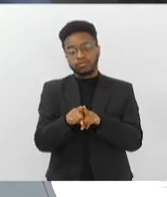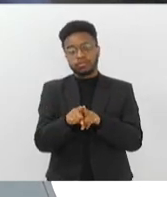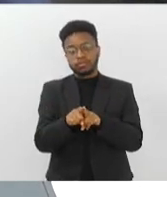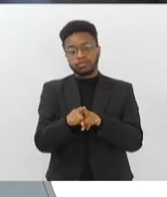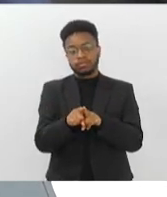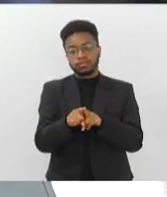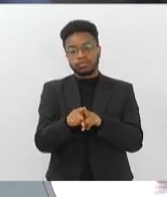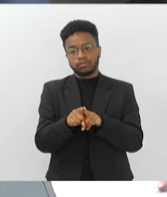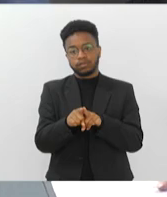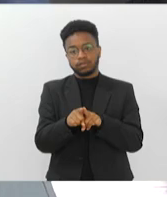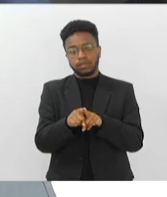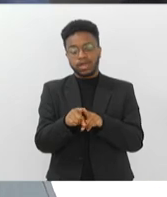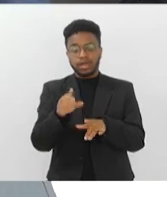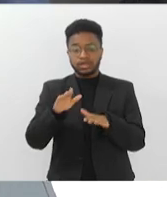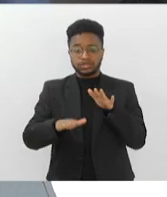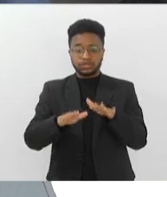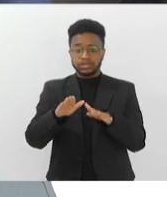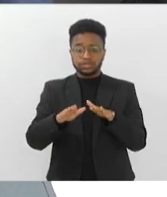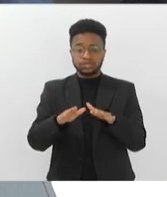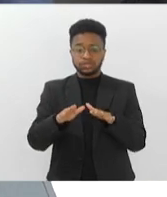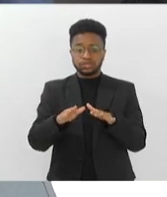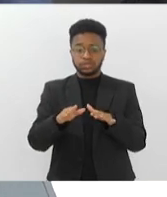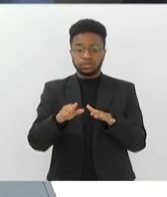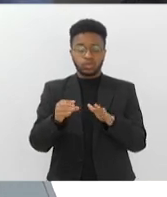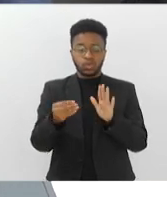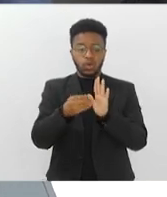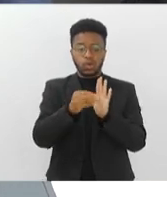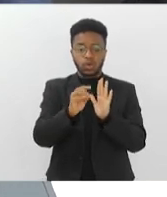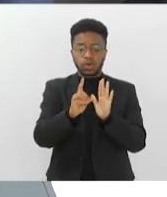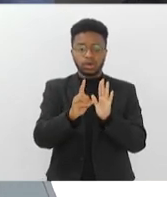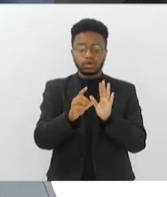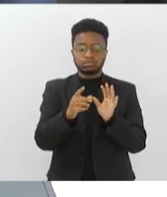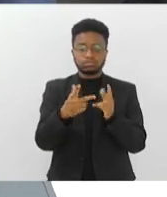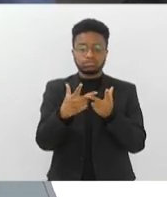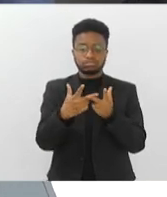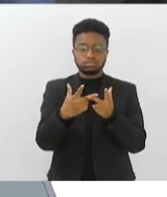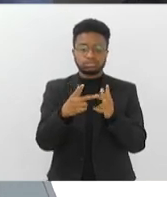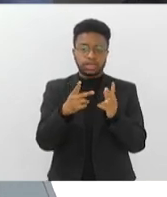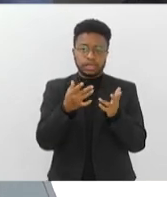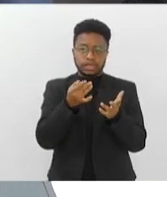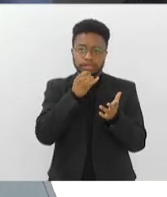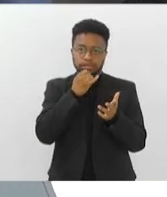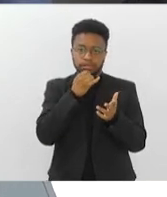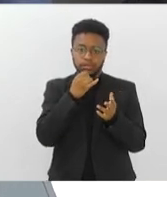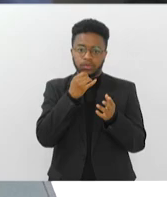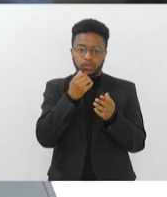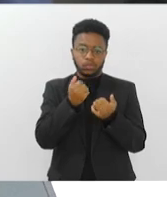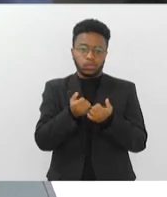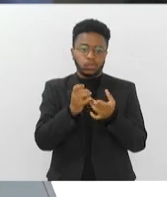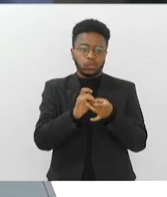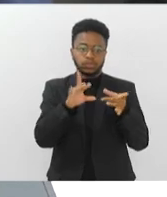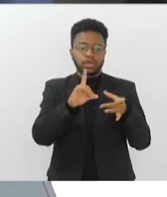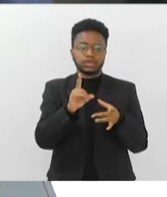dá, em alguns, a destinação devida, que é a questão habitacional.